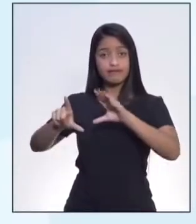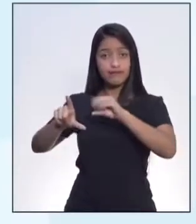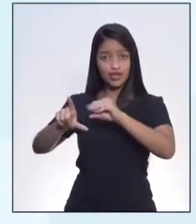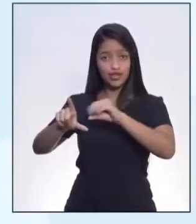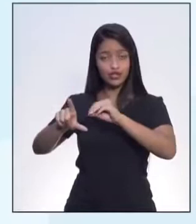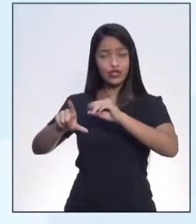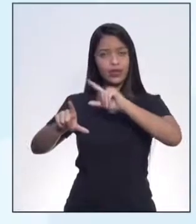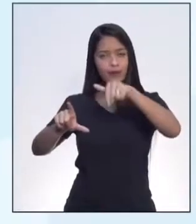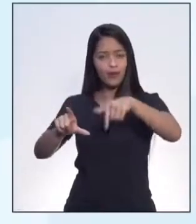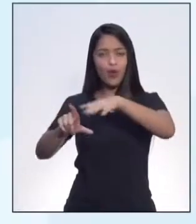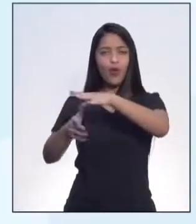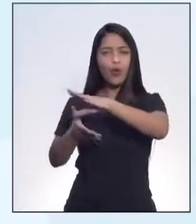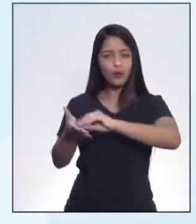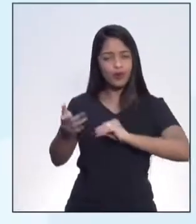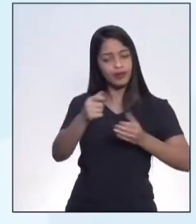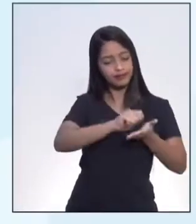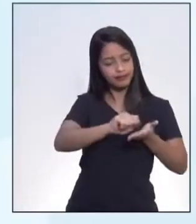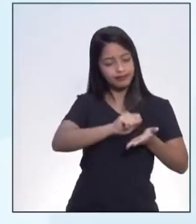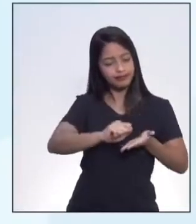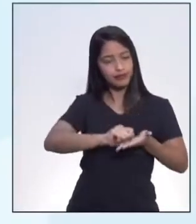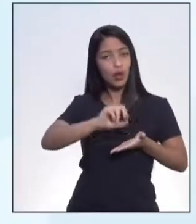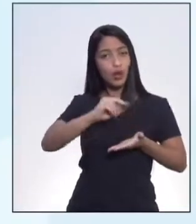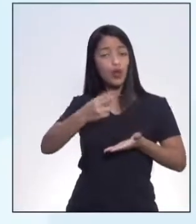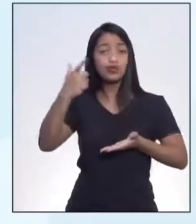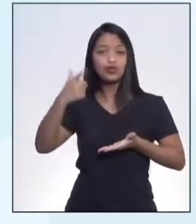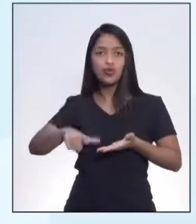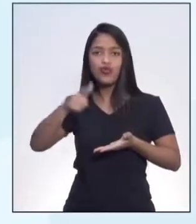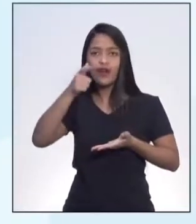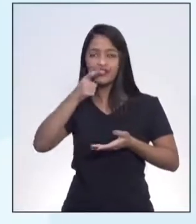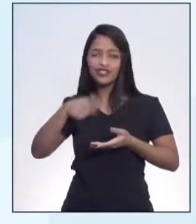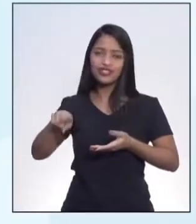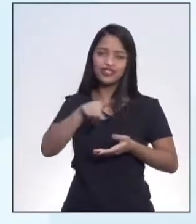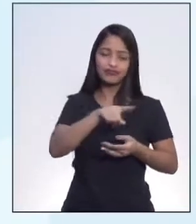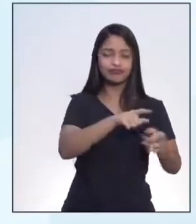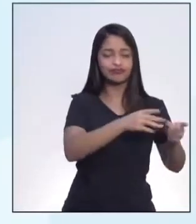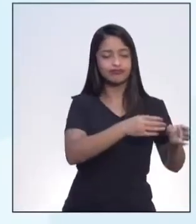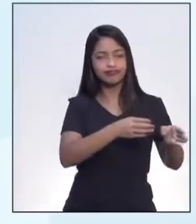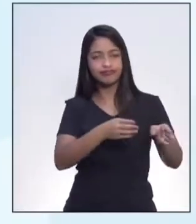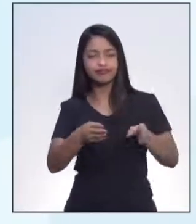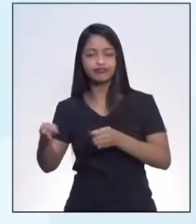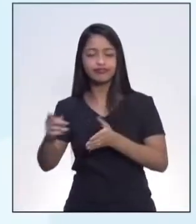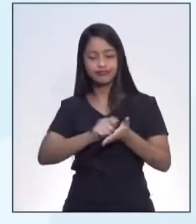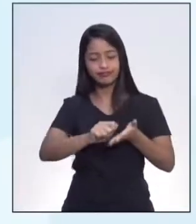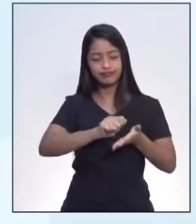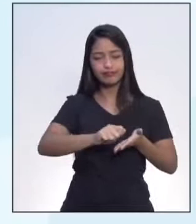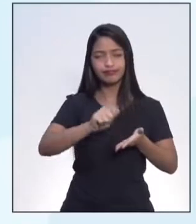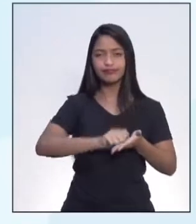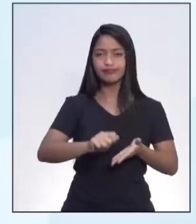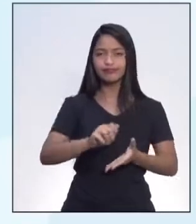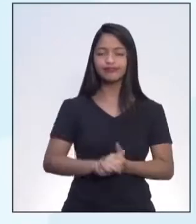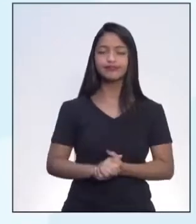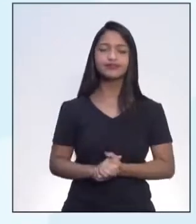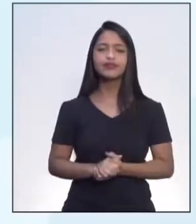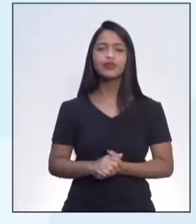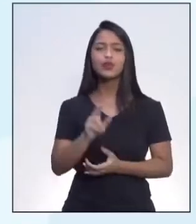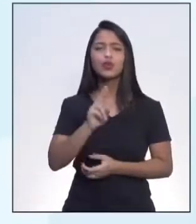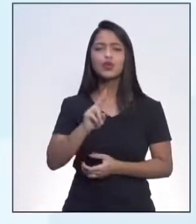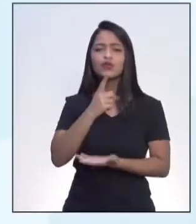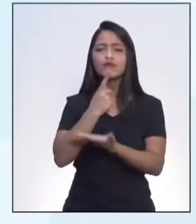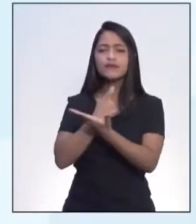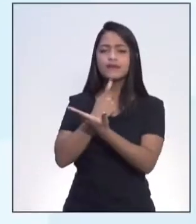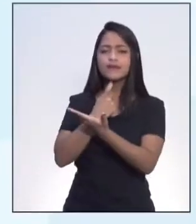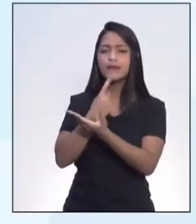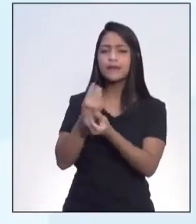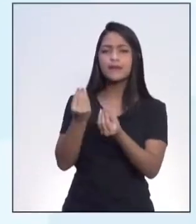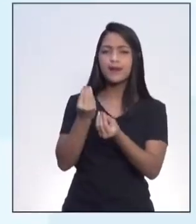você assiste a aula no YouTube e organiza o seu caderno para você compreender a aula. Quando que eu uso because of?